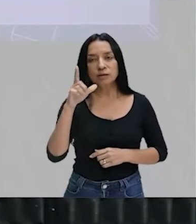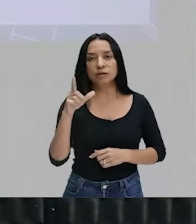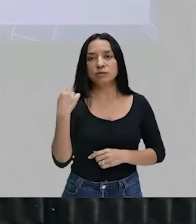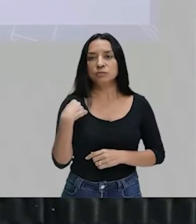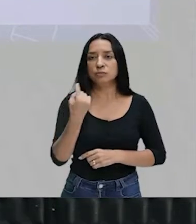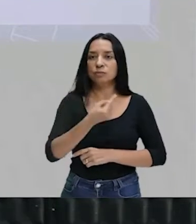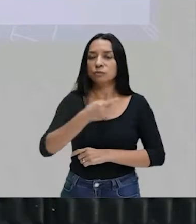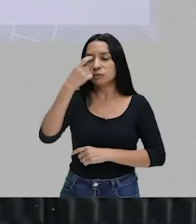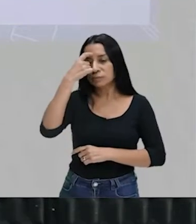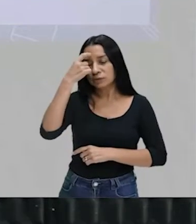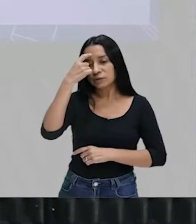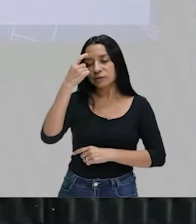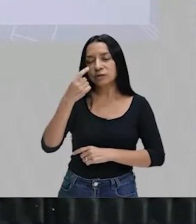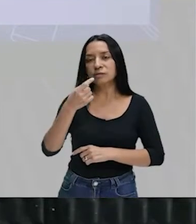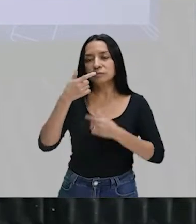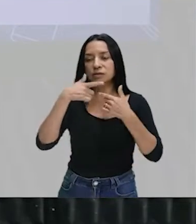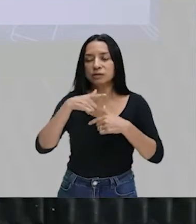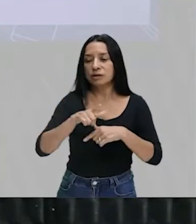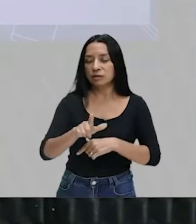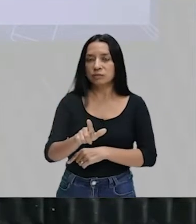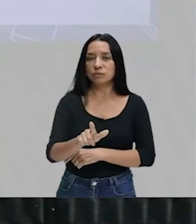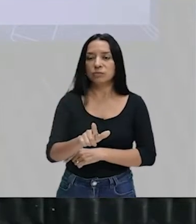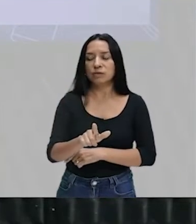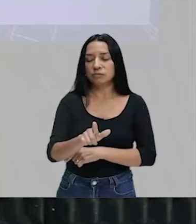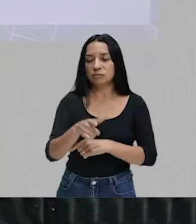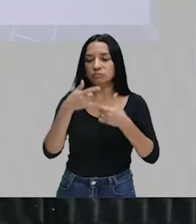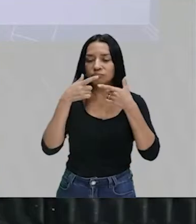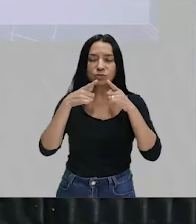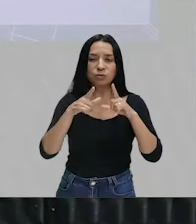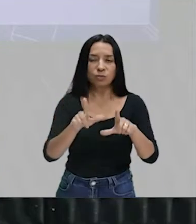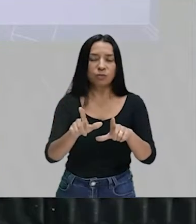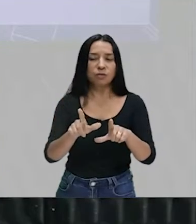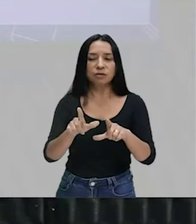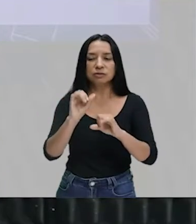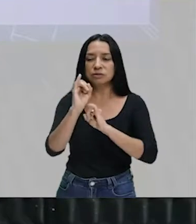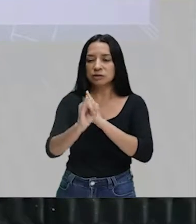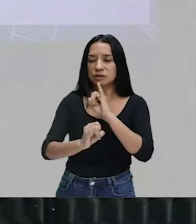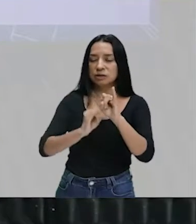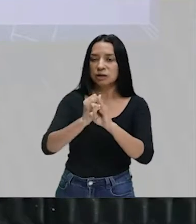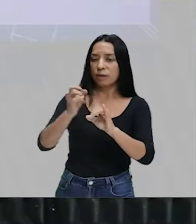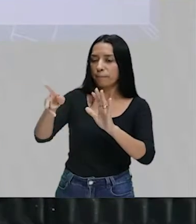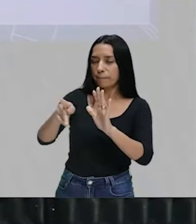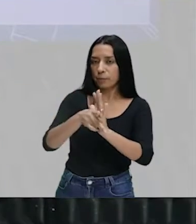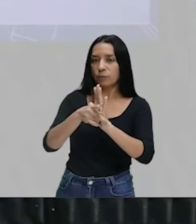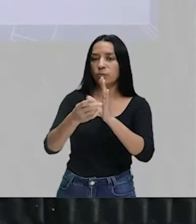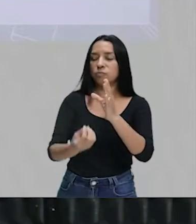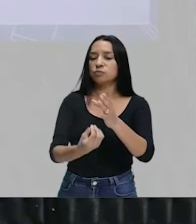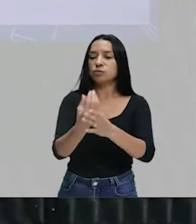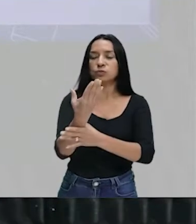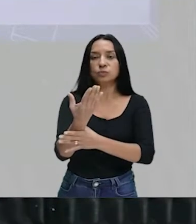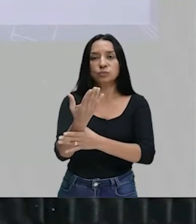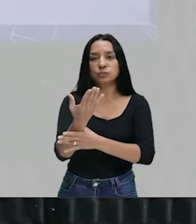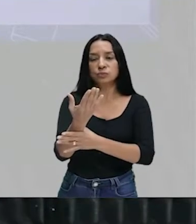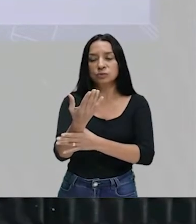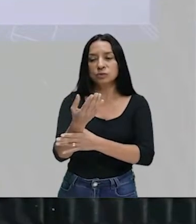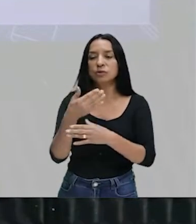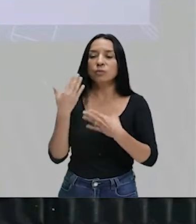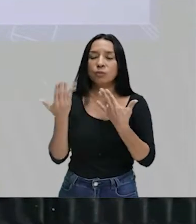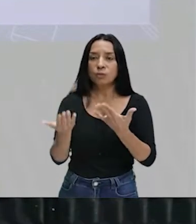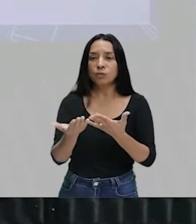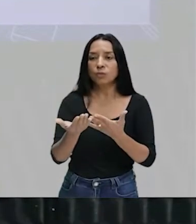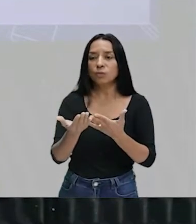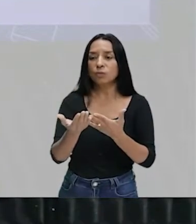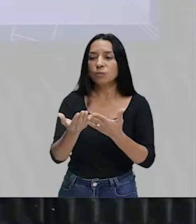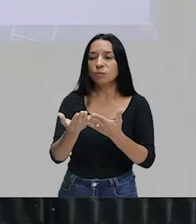Nós pensamos nesse ponto essa linguagem da internet essa linguagem própria ela surge justamente quando